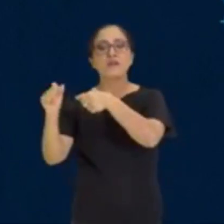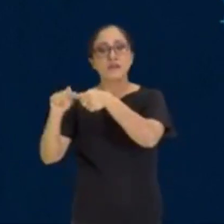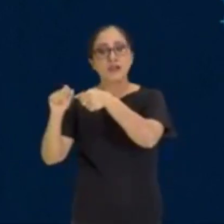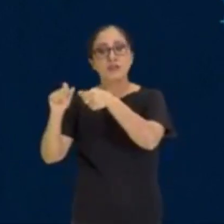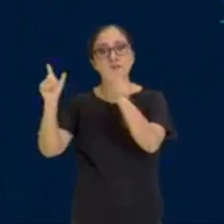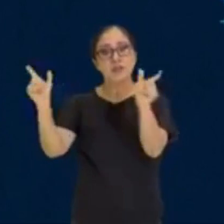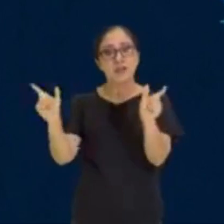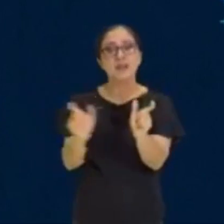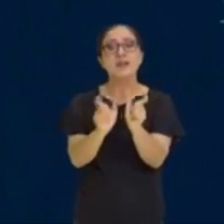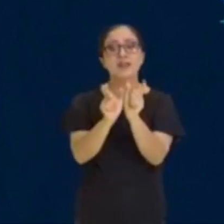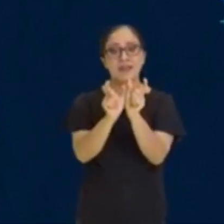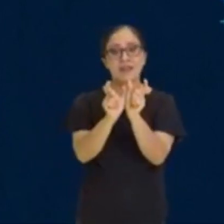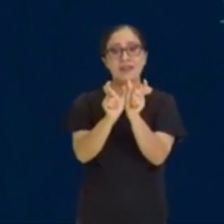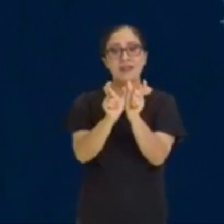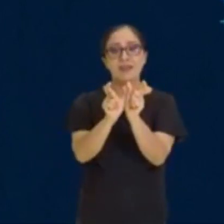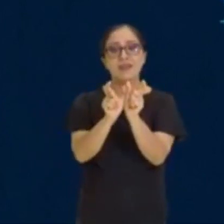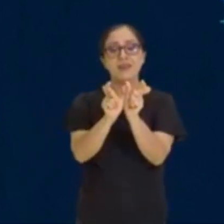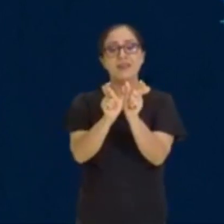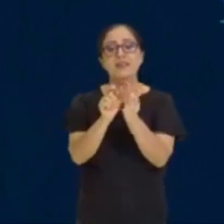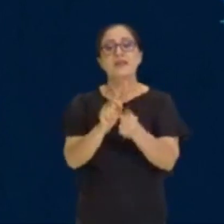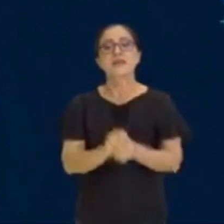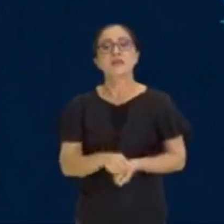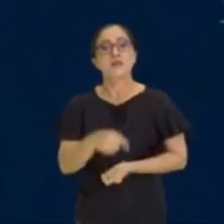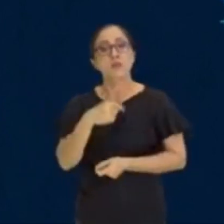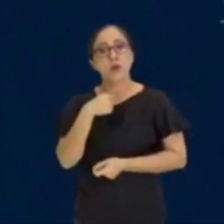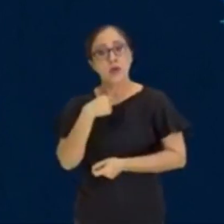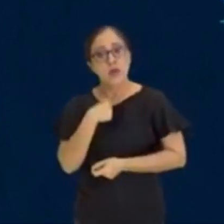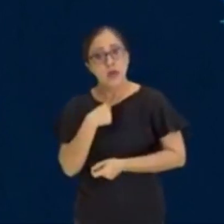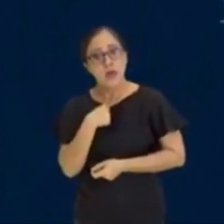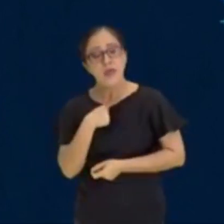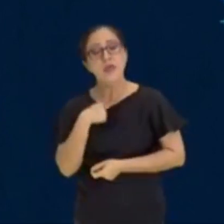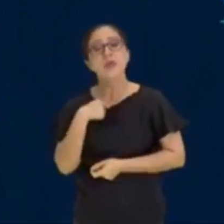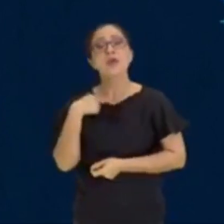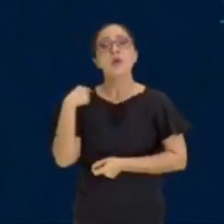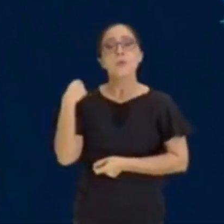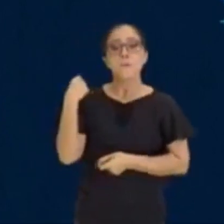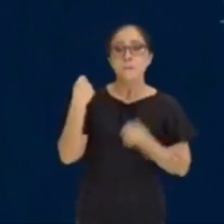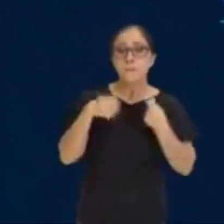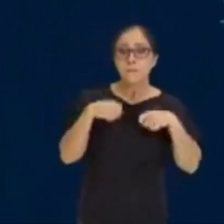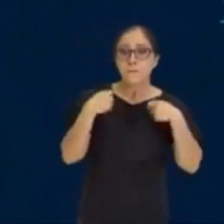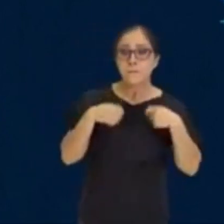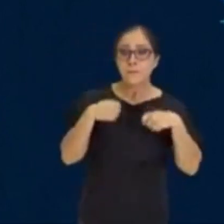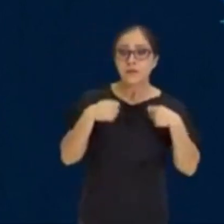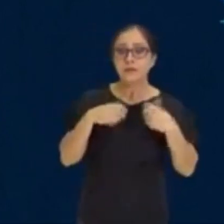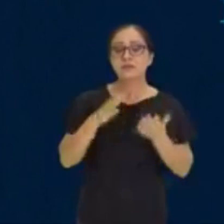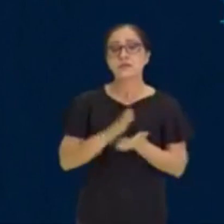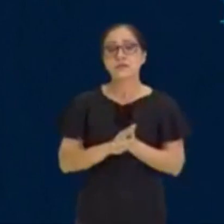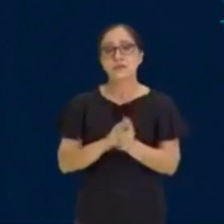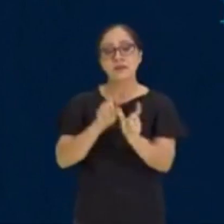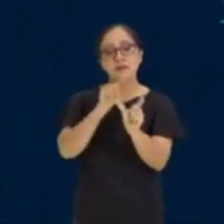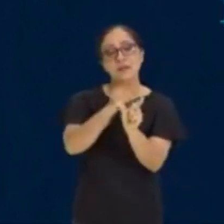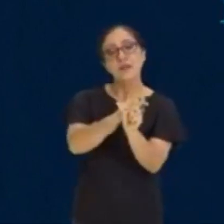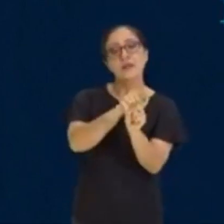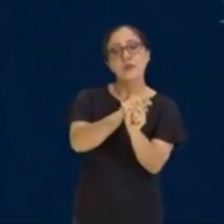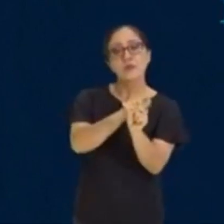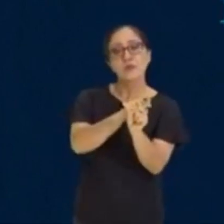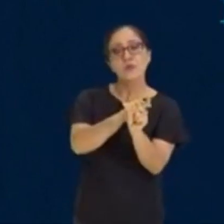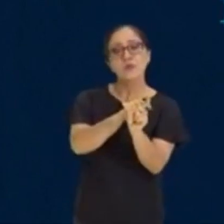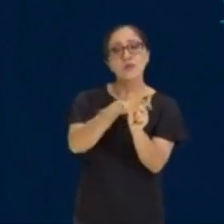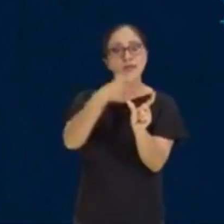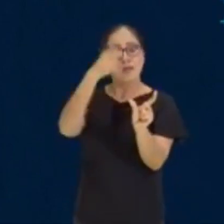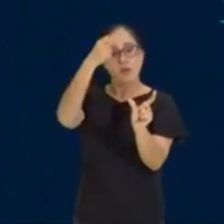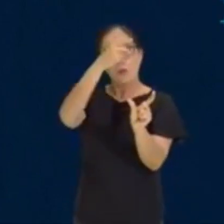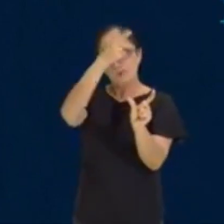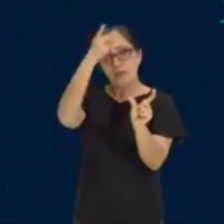preciso, nós preciso. Por causa disso, da desinência verbal, você identifica que o sujeito sou